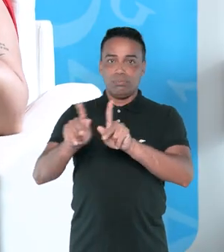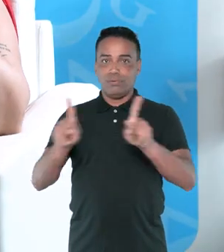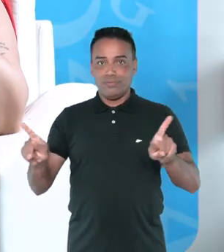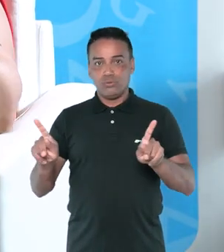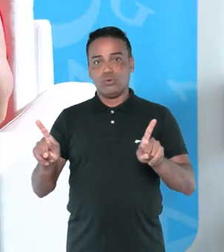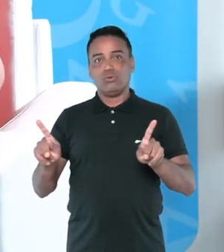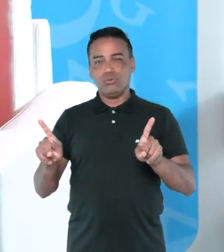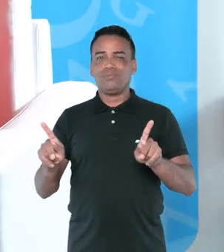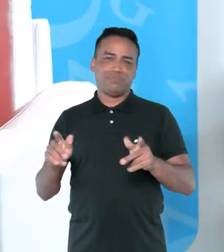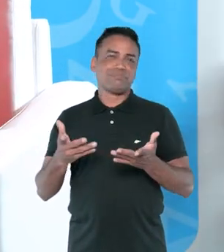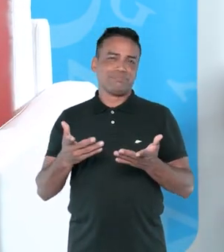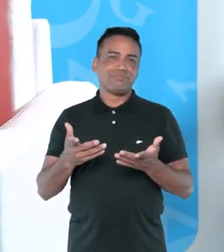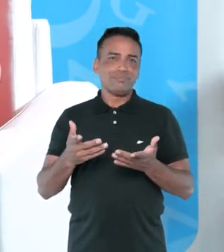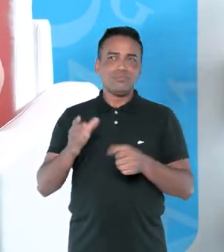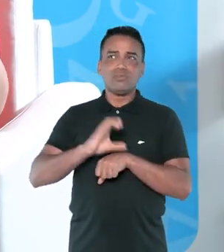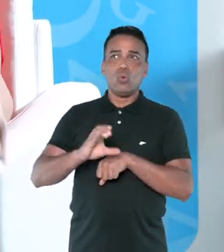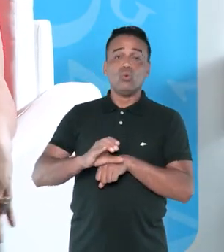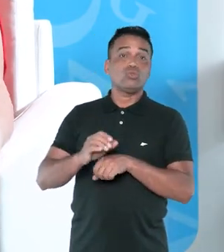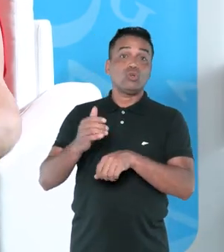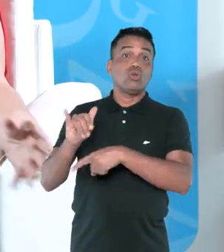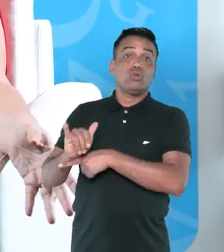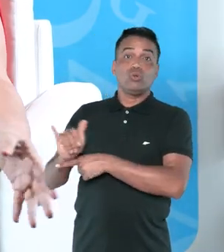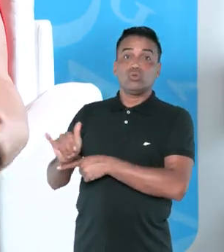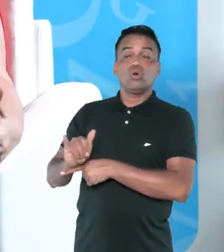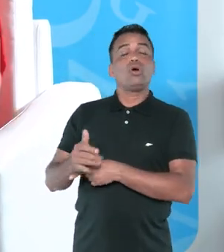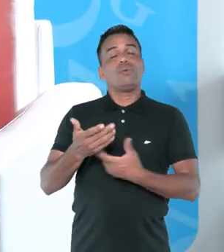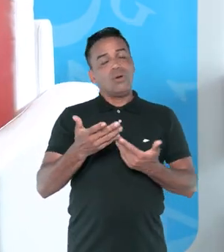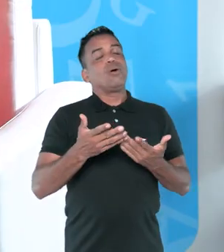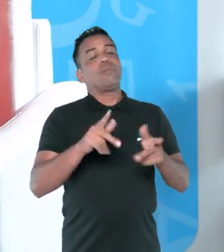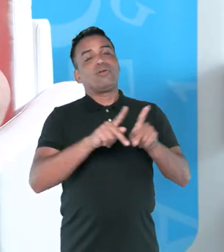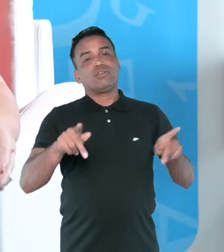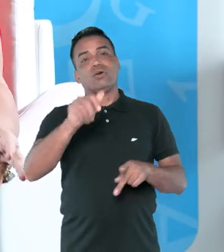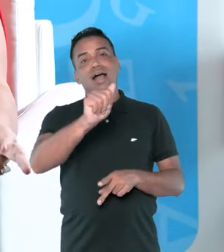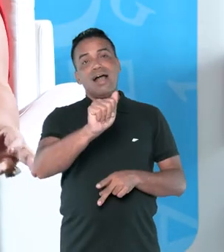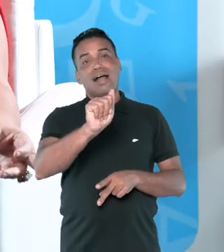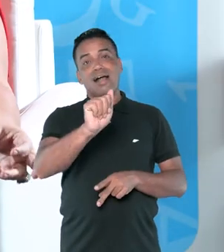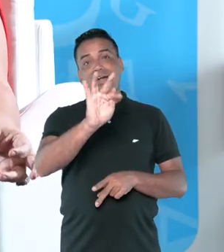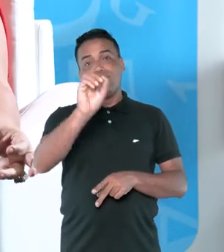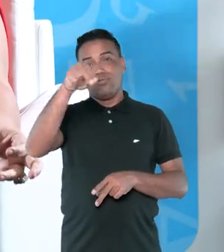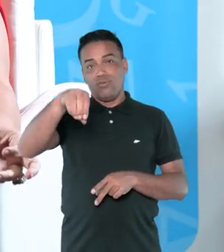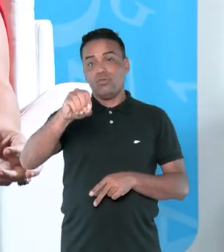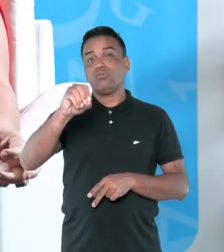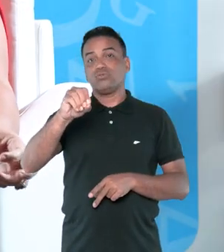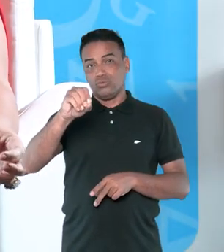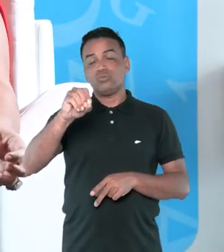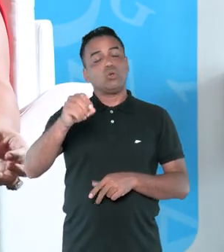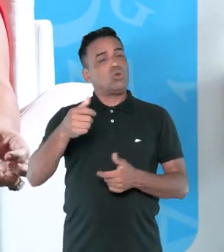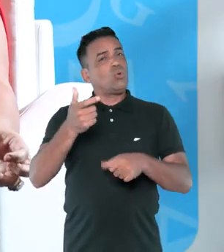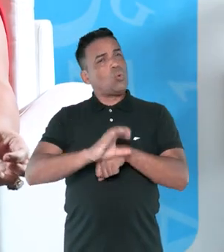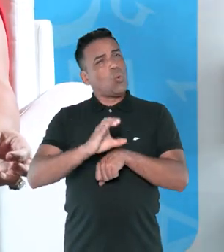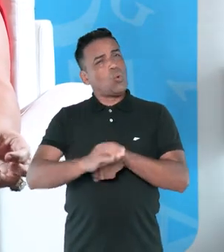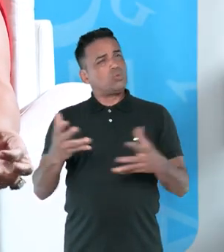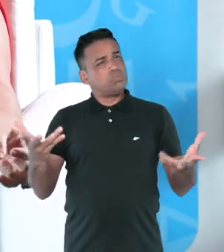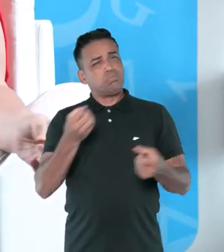tinha um curta, aí eu vi um curta no YouTube, aí eu escrevia, prezado professor Afonso, vi o seu curta, tal, muito bom,